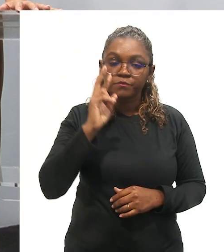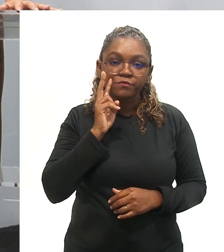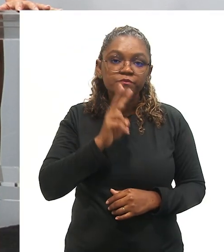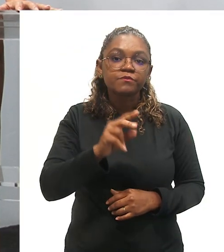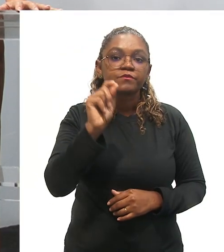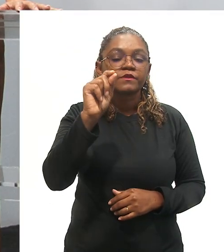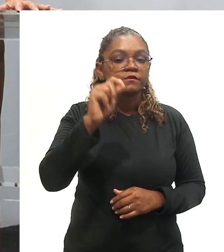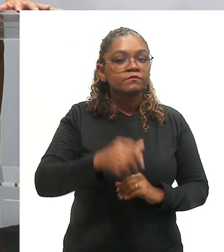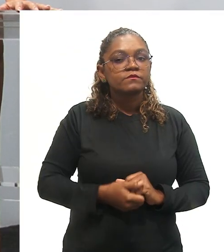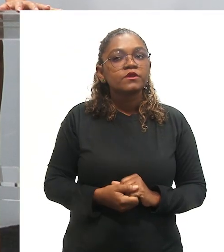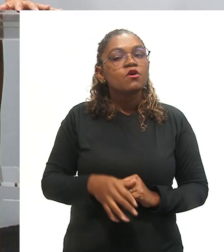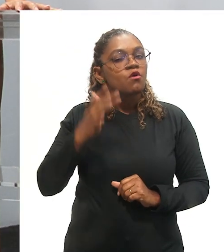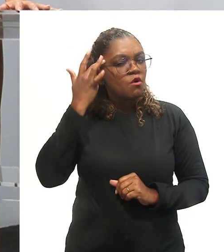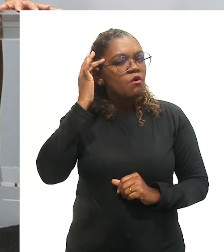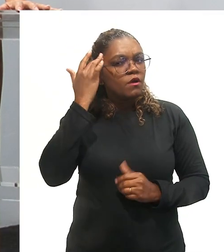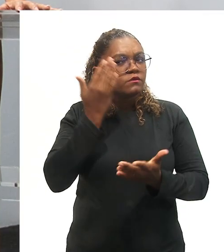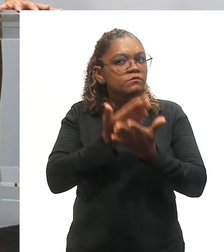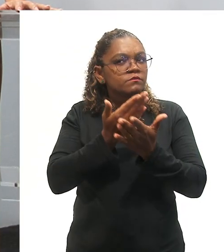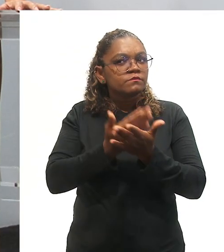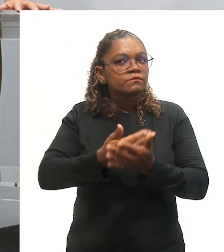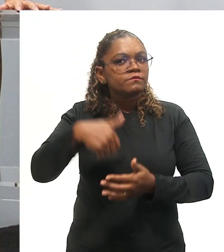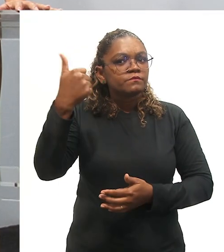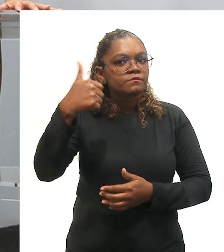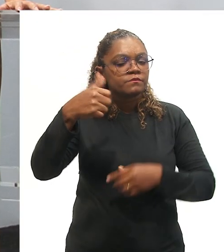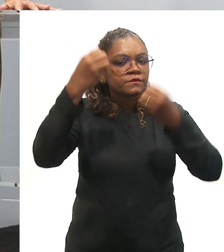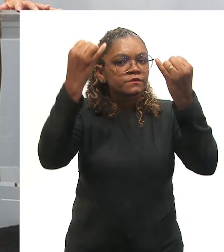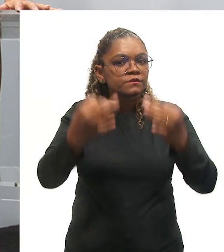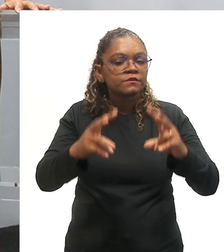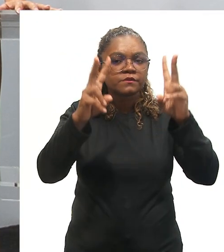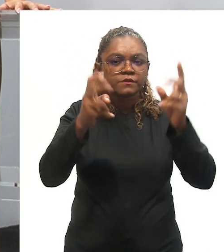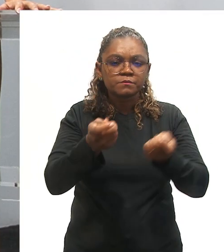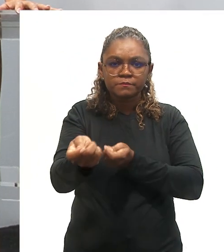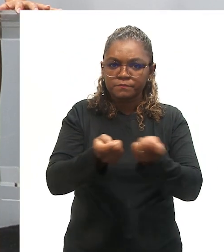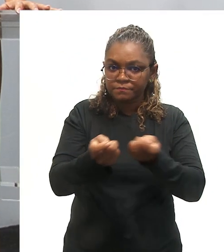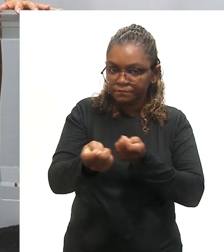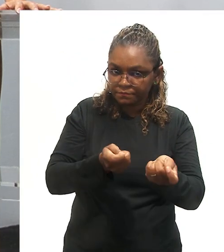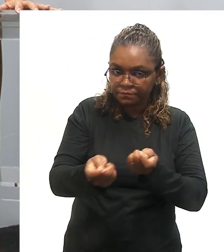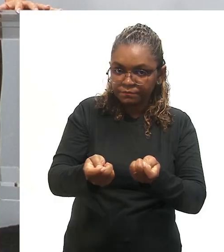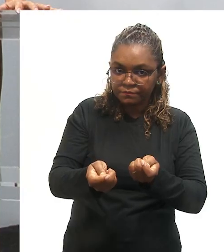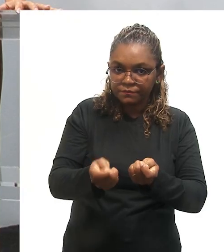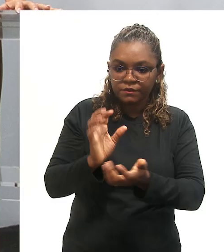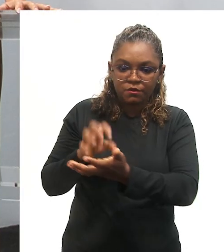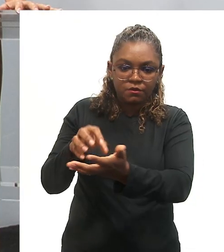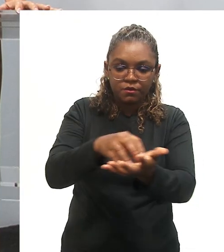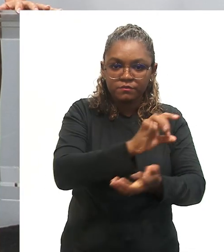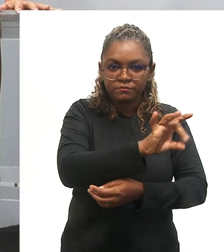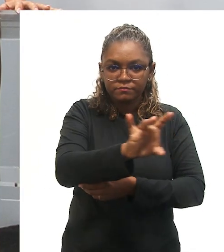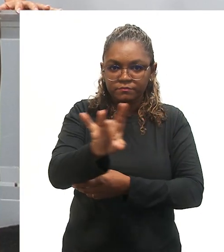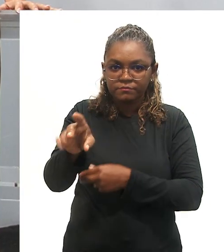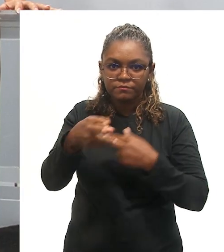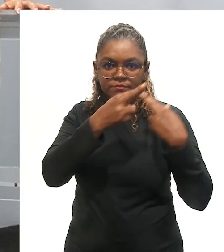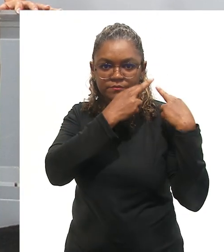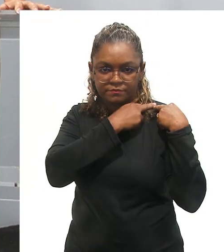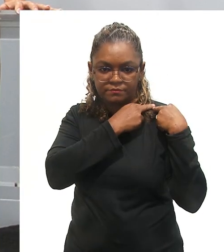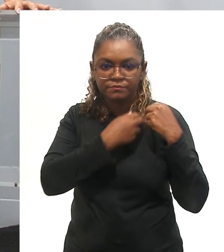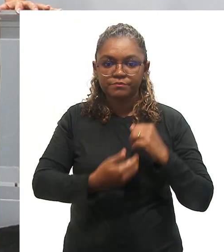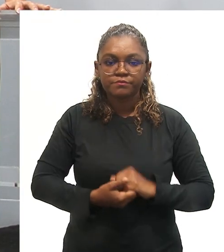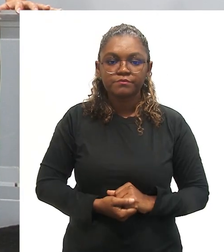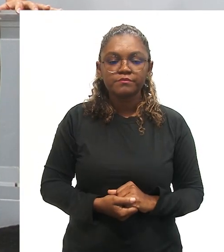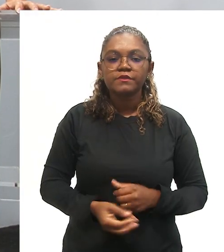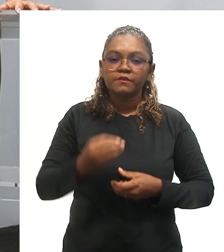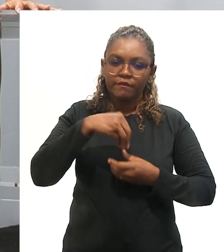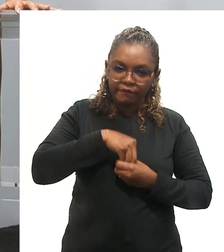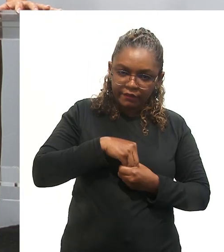acredito que foi na primeira aula, nós citamos os controles que os órgãos têm. Tem um